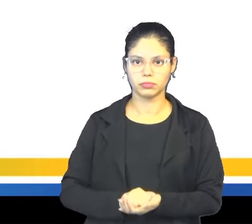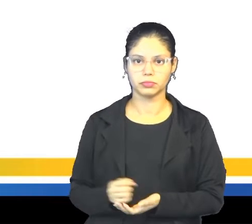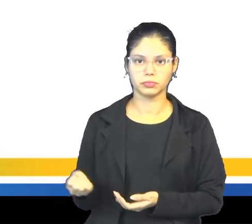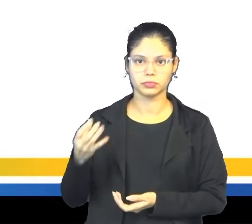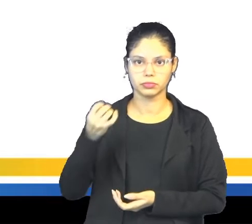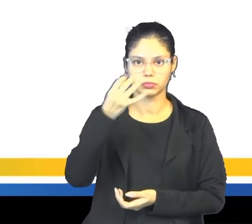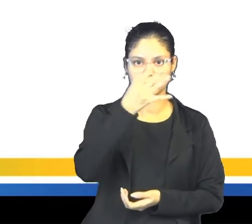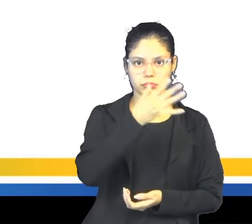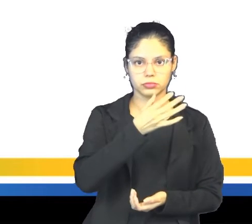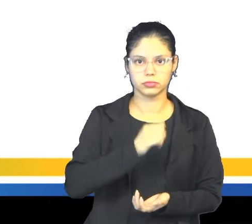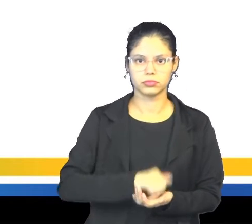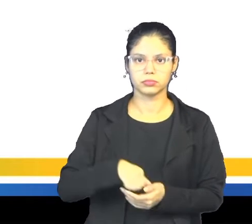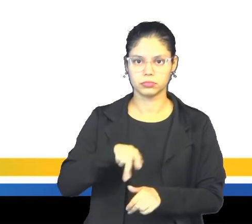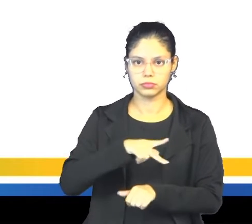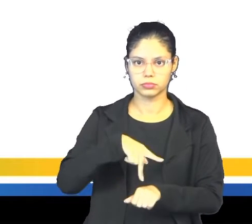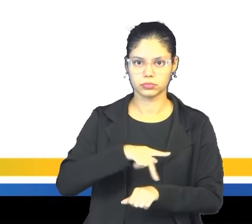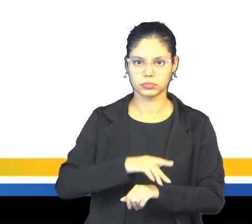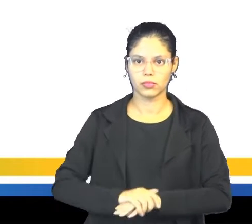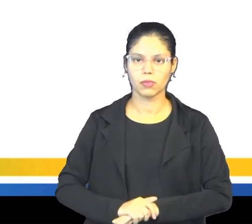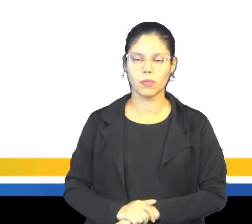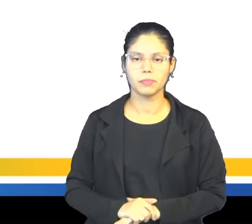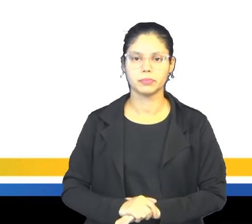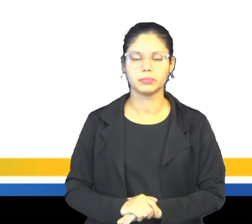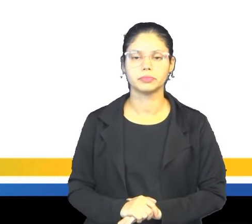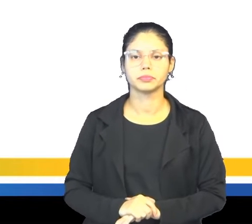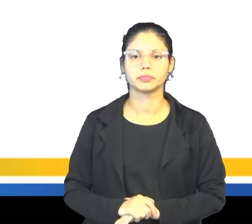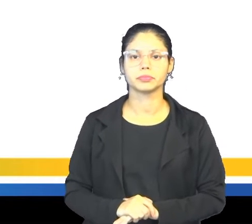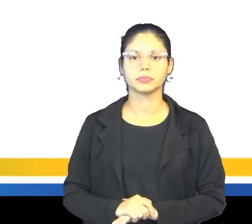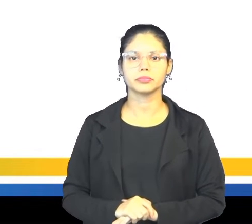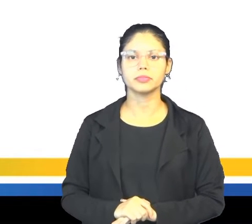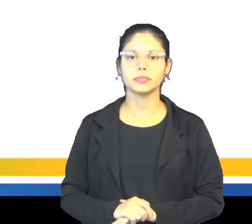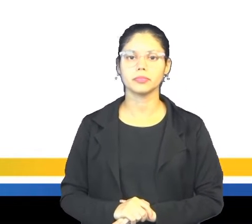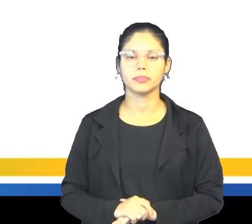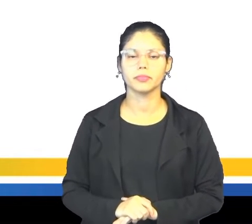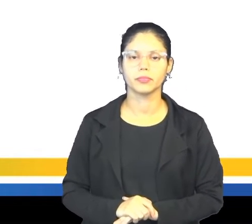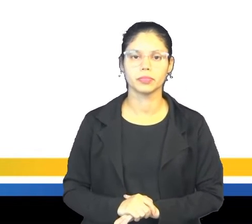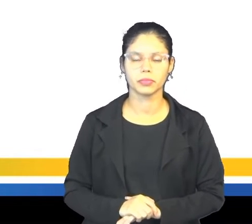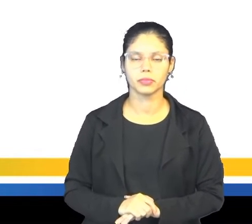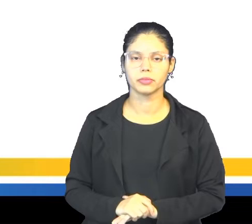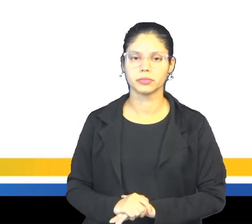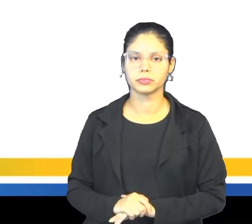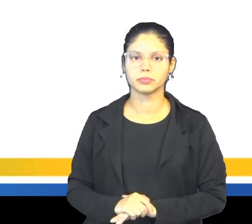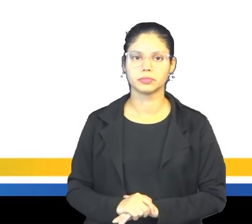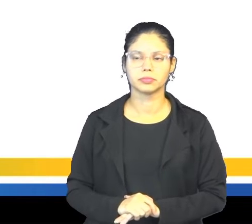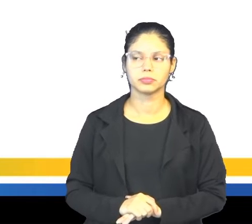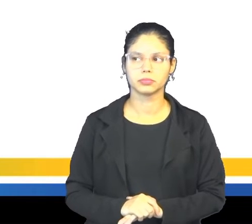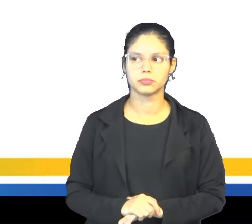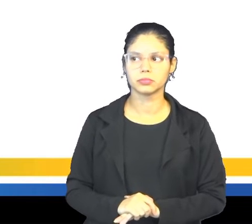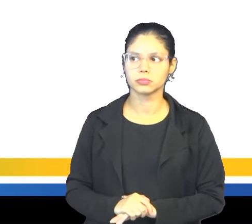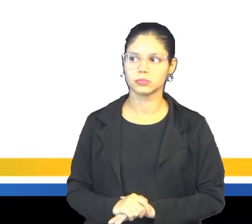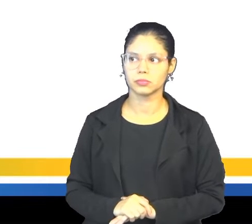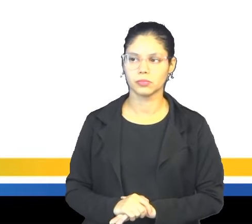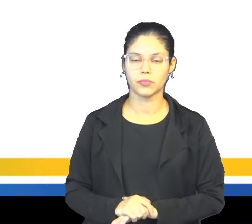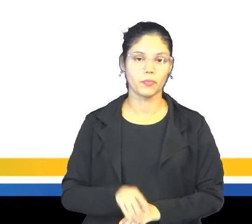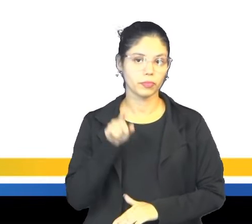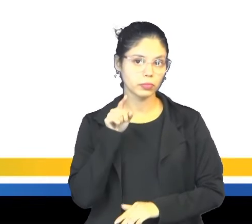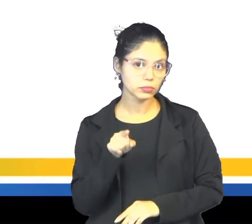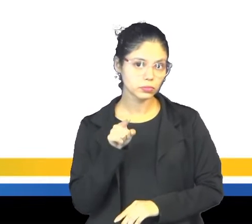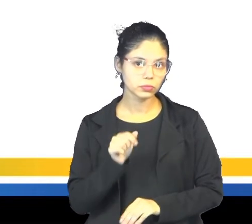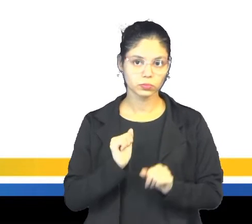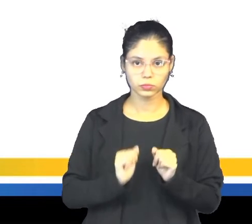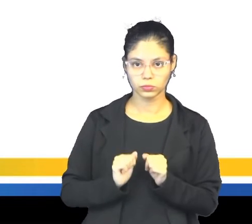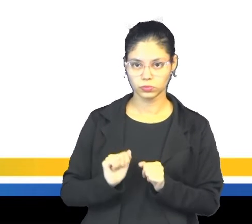não vão, né? Não, eles não vão viajar para o exterior no próximo ano. Lembrando aí que você, né,